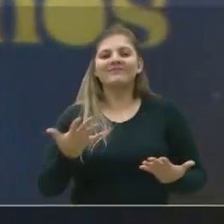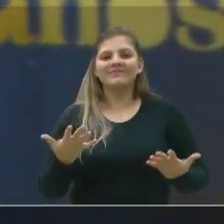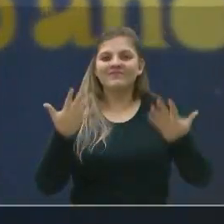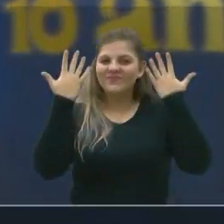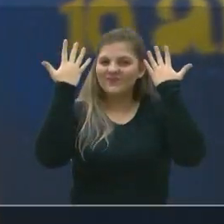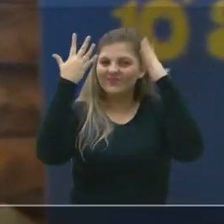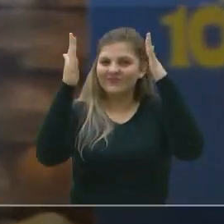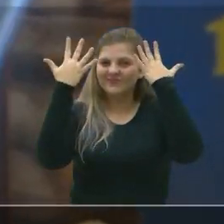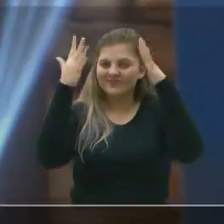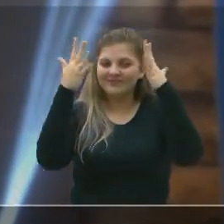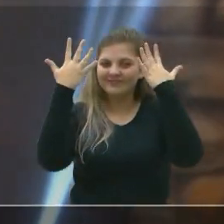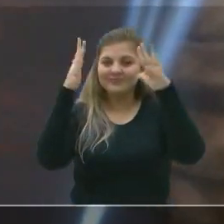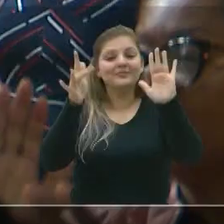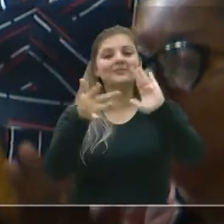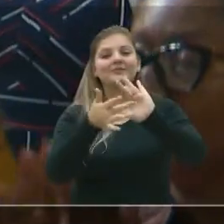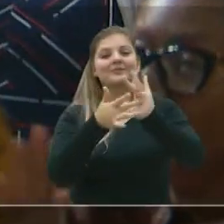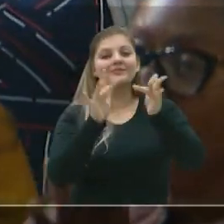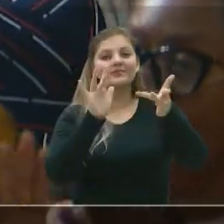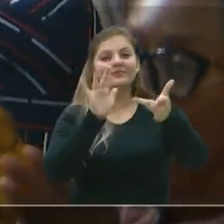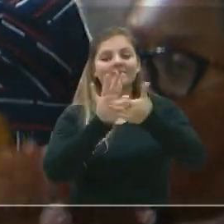Viva Jesus!